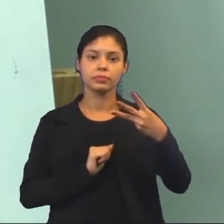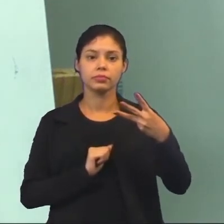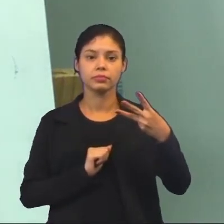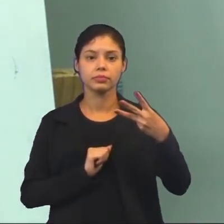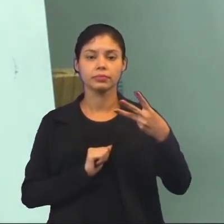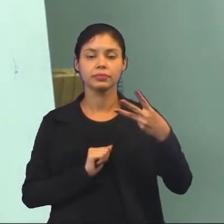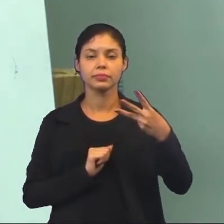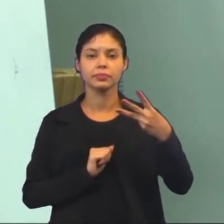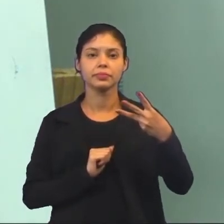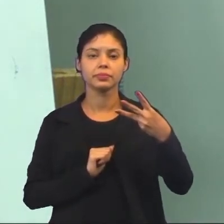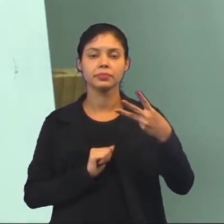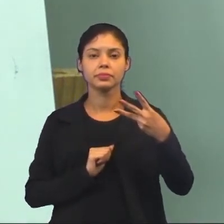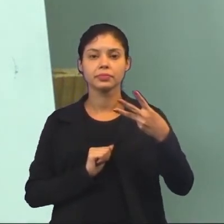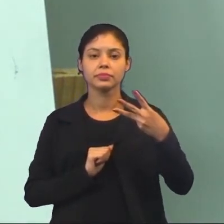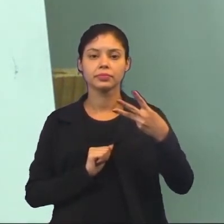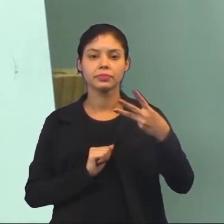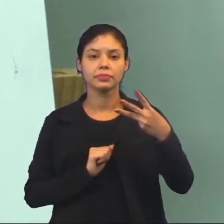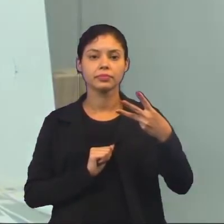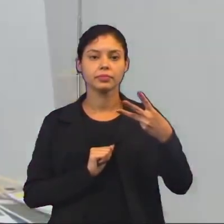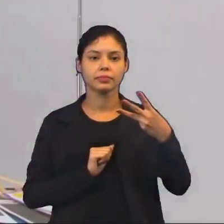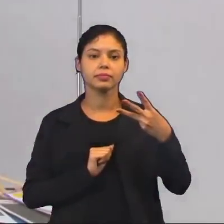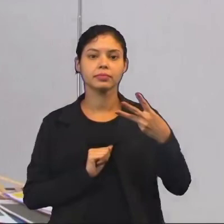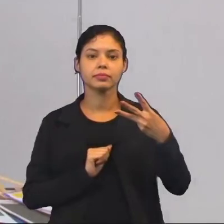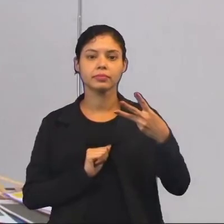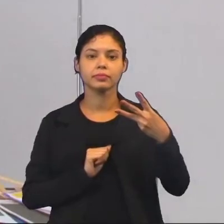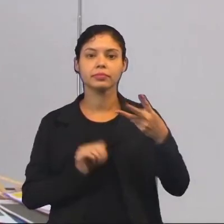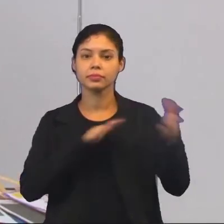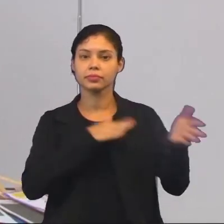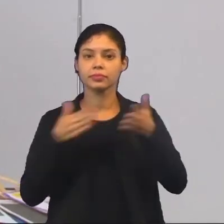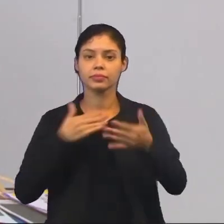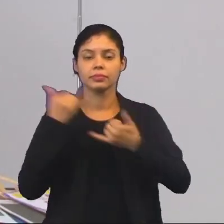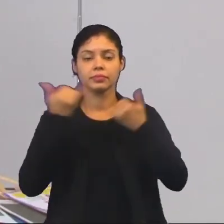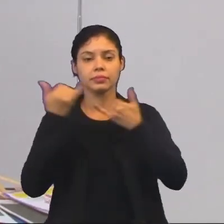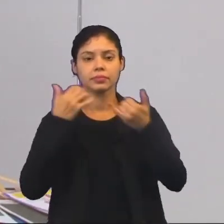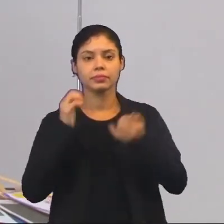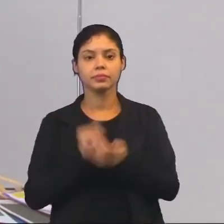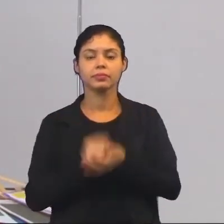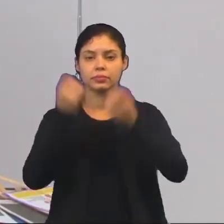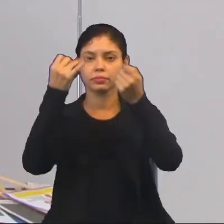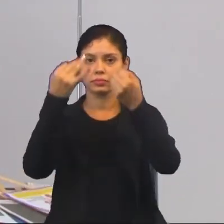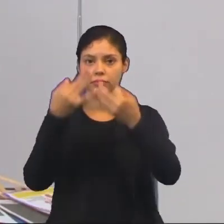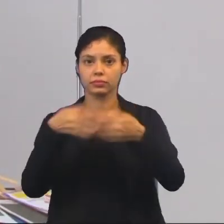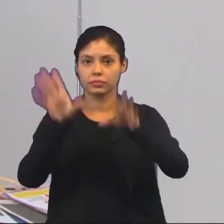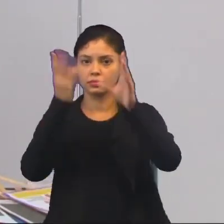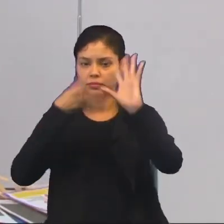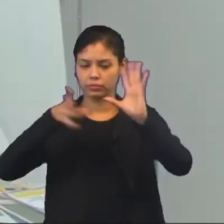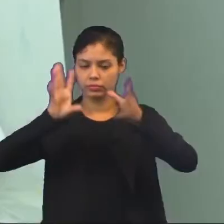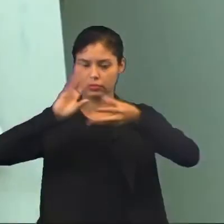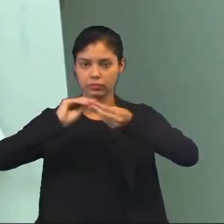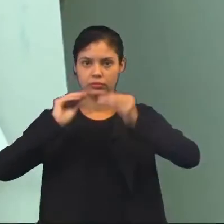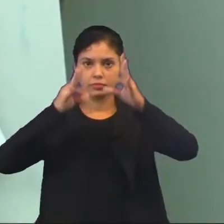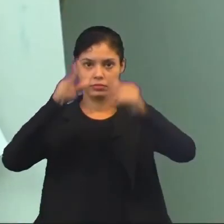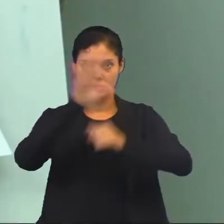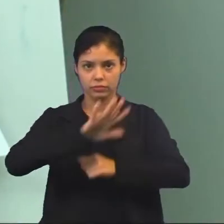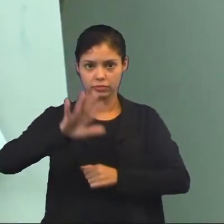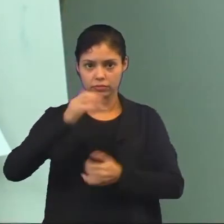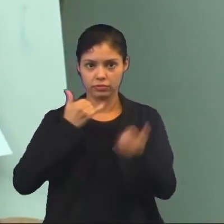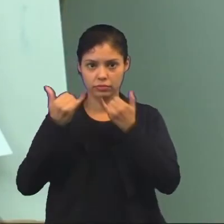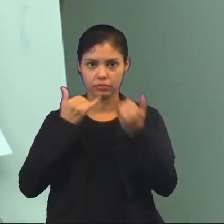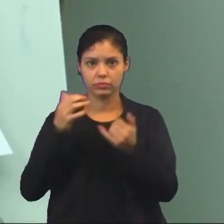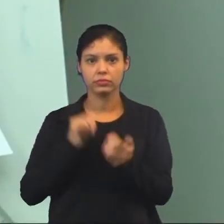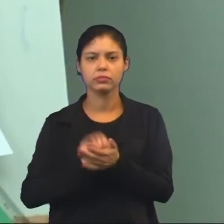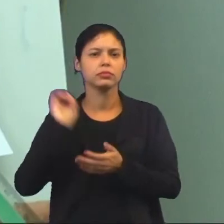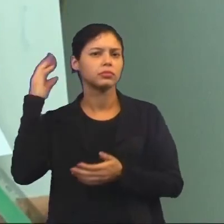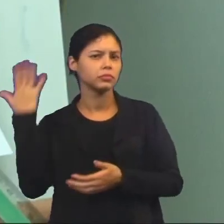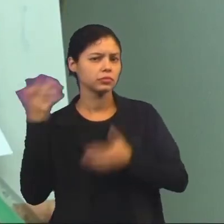aqui na primeira parte da notícia o lead, que é a primeira parte da notícia, que vem dizendo um resuminho de toda a notícia,